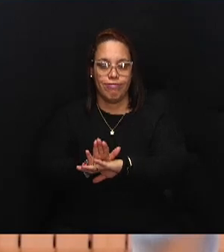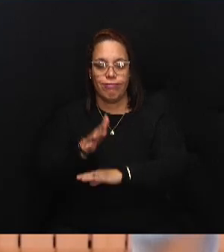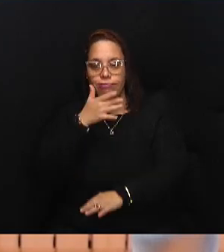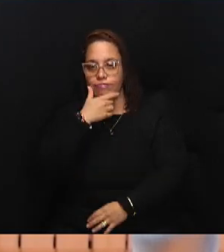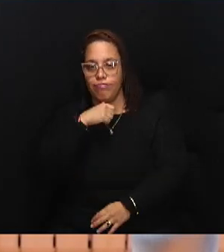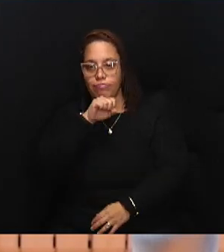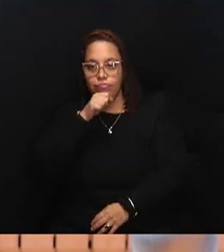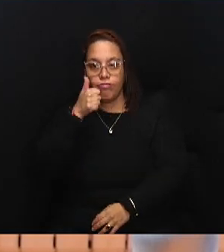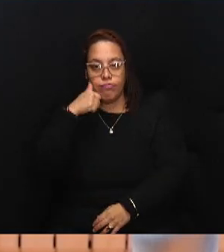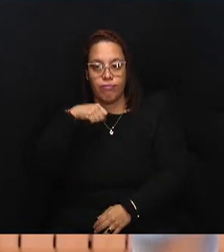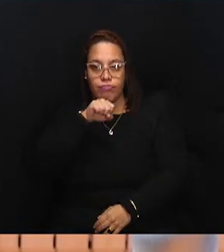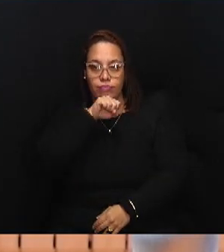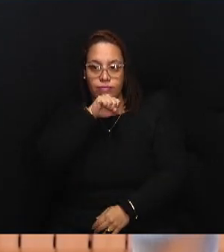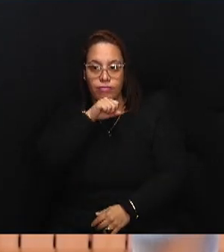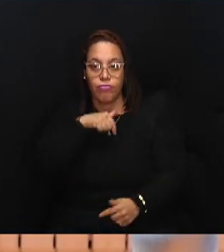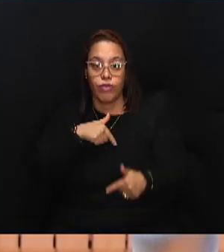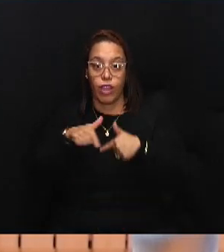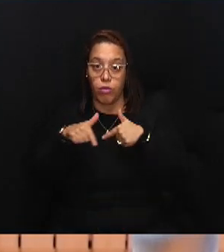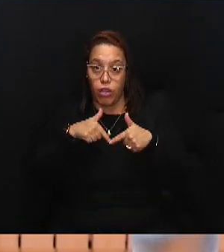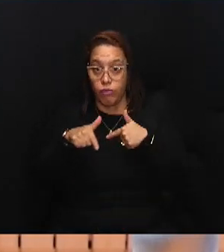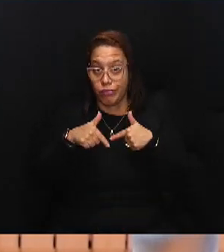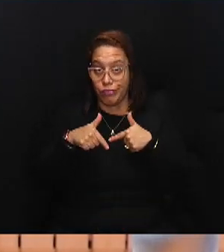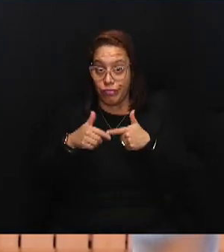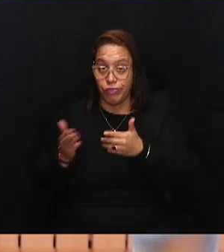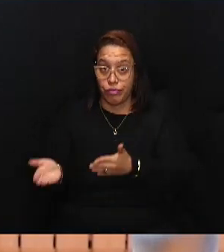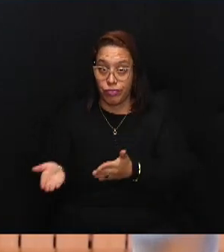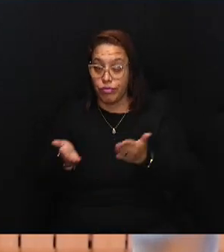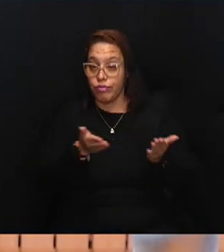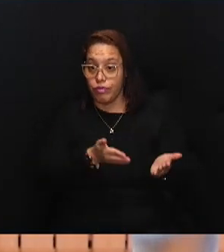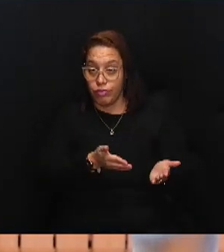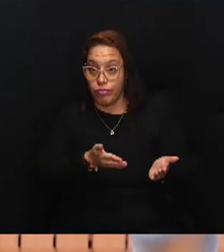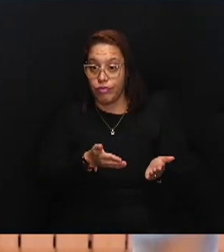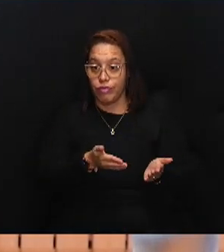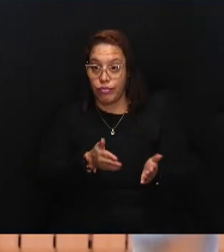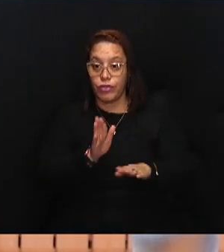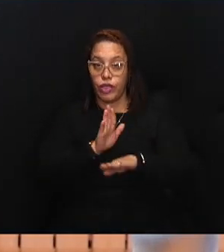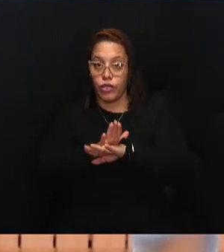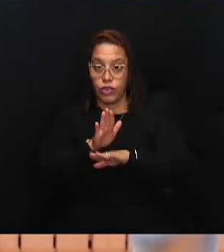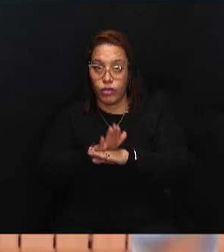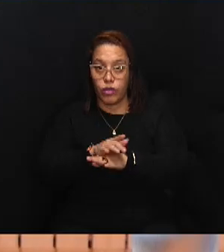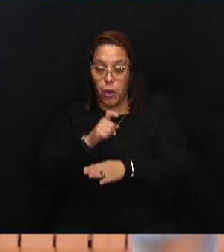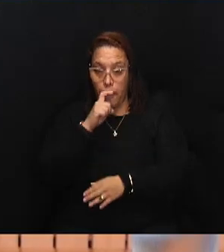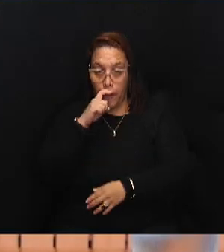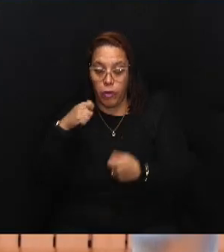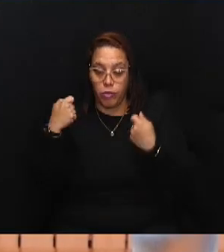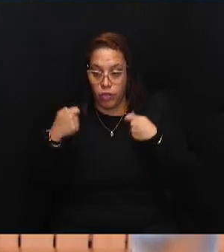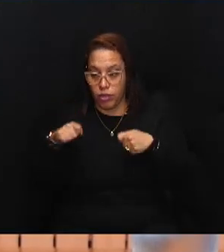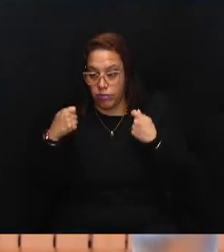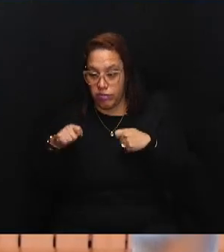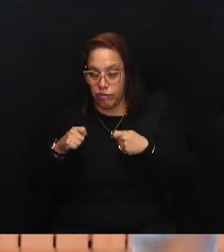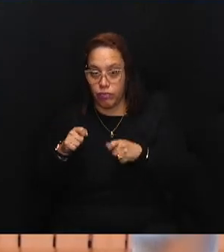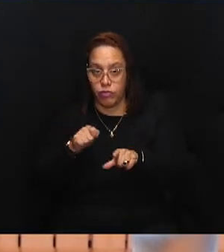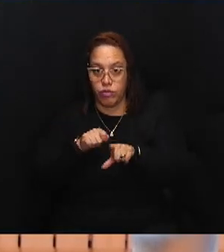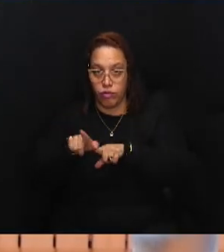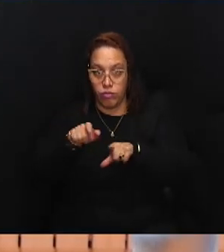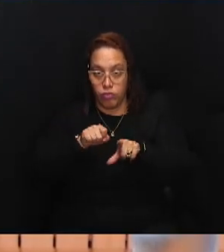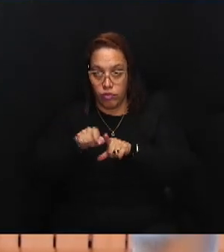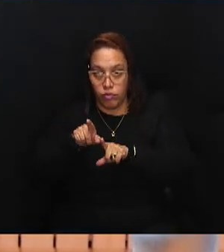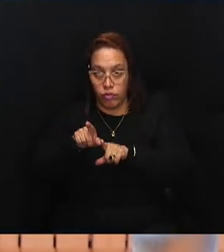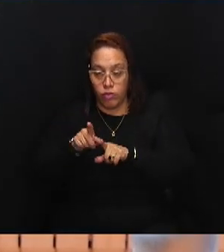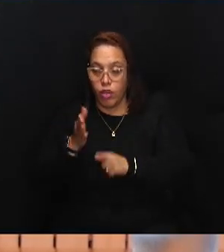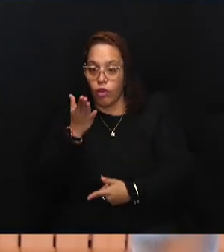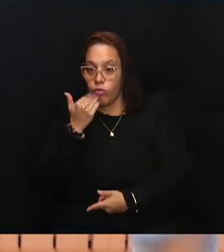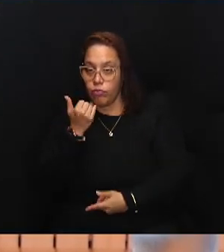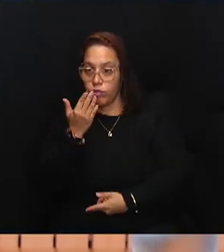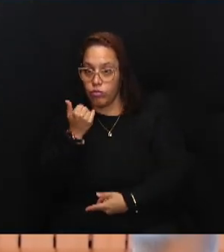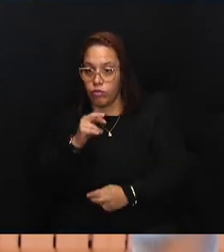pais. Então, acho que você trabalhava, você vinha e ajudava os pais no que era necessidade, de um aluguel, da